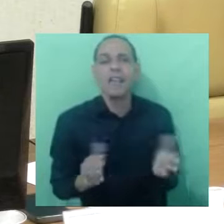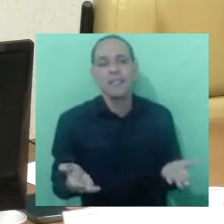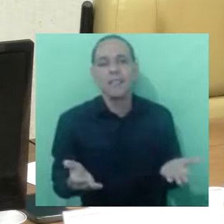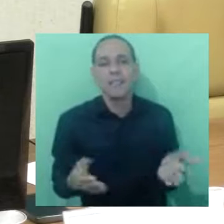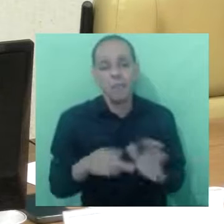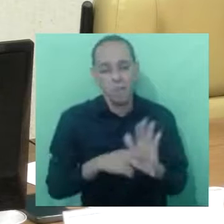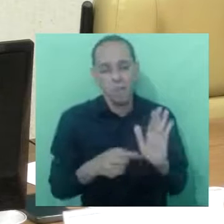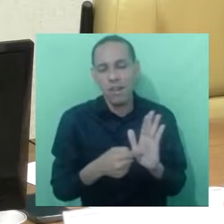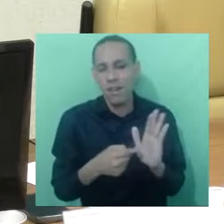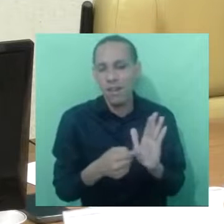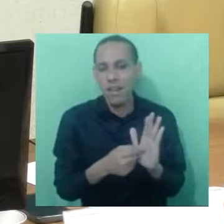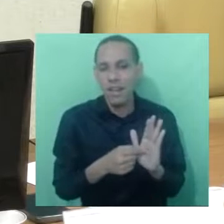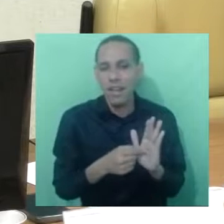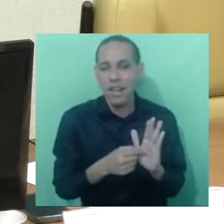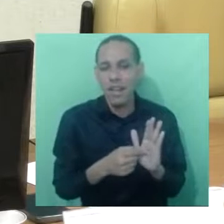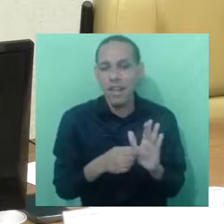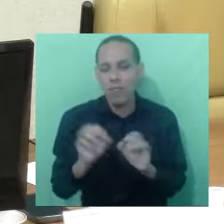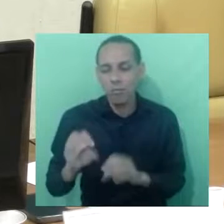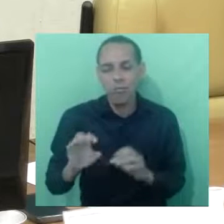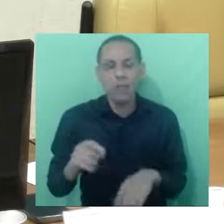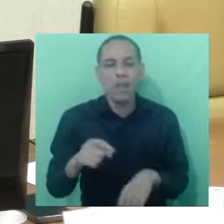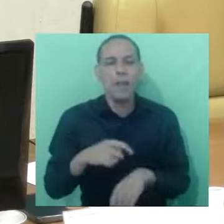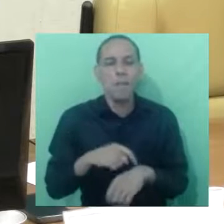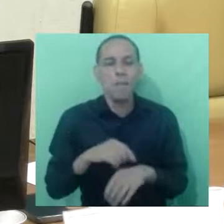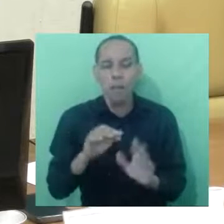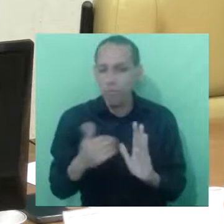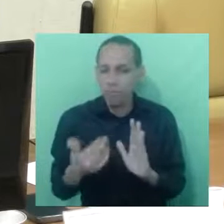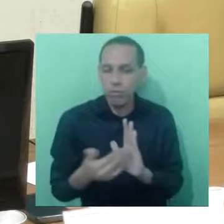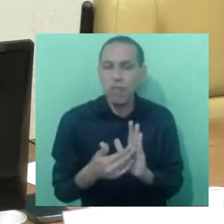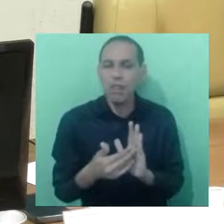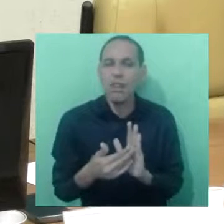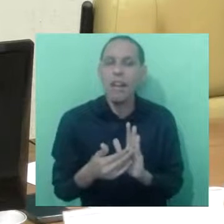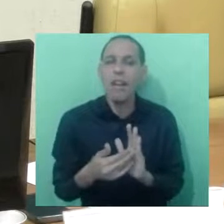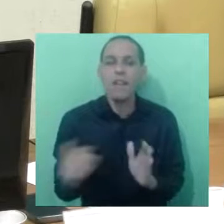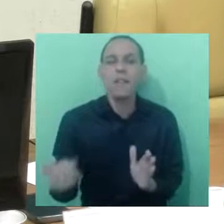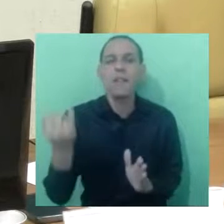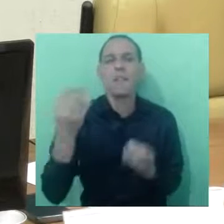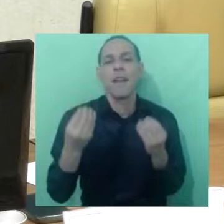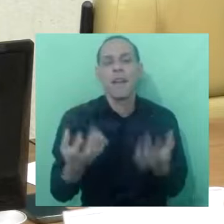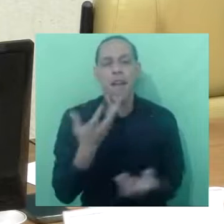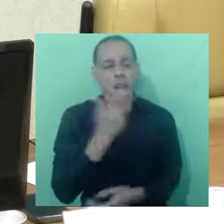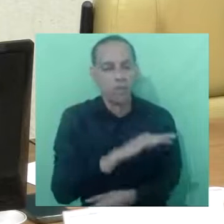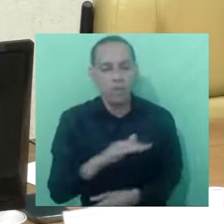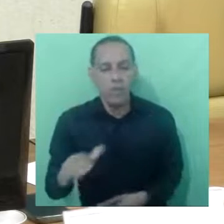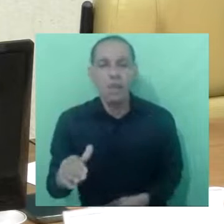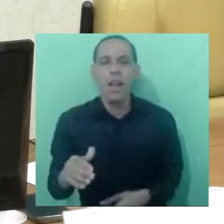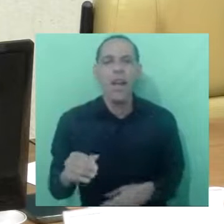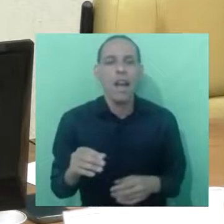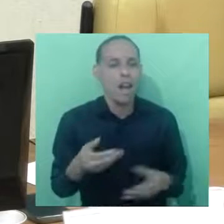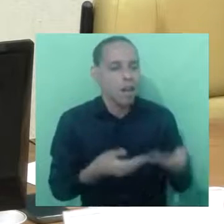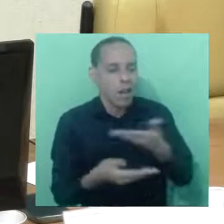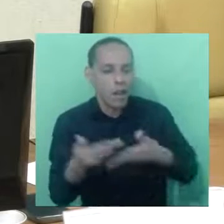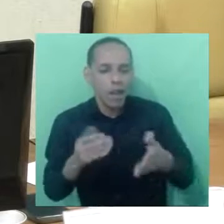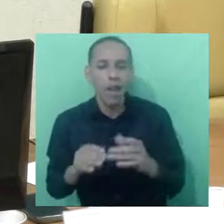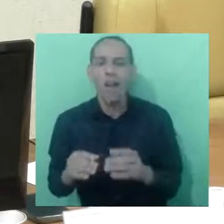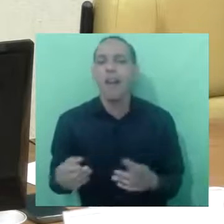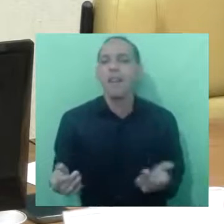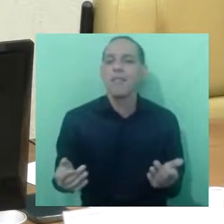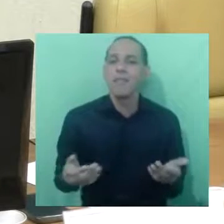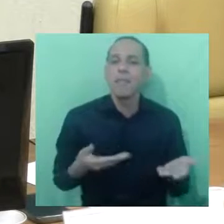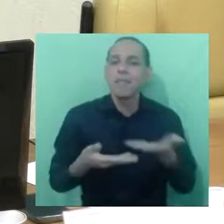que extremamente importante para que as crianças tenham contato convívio alimentação aprendam cidadania e